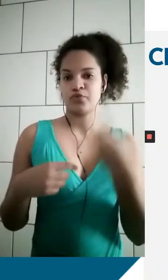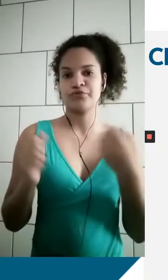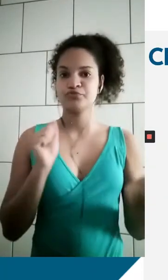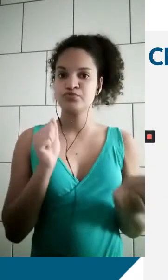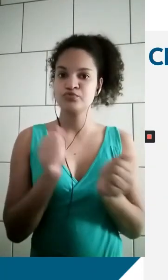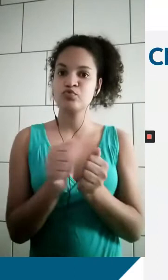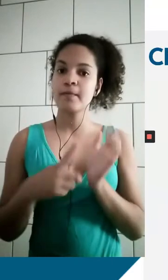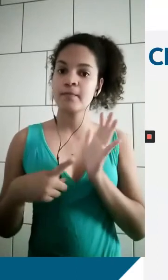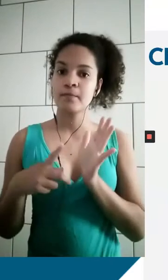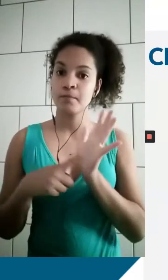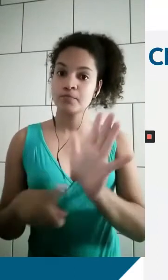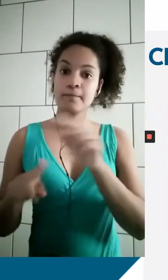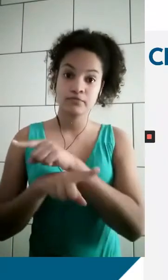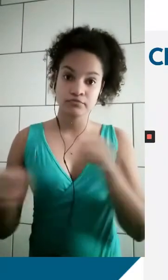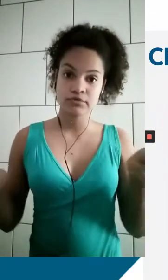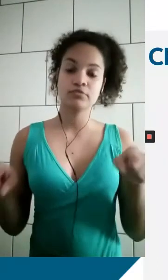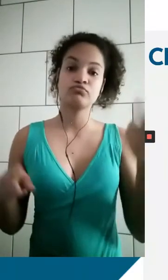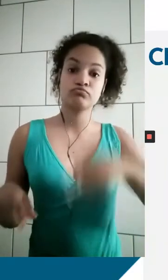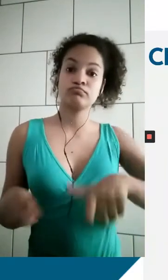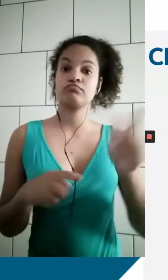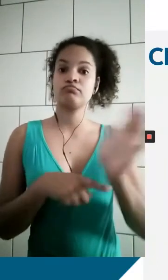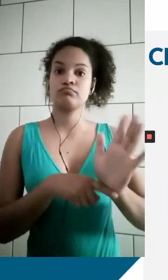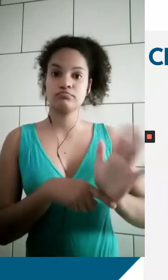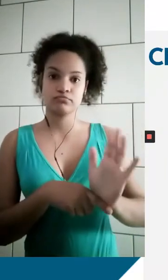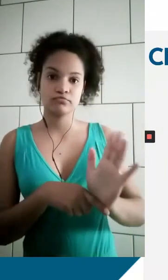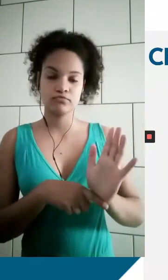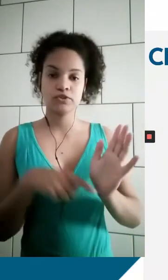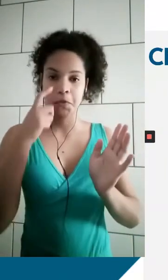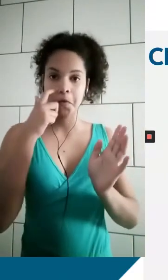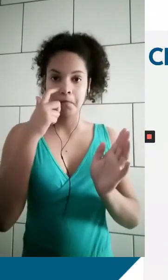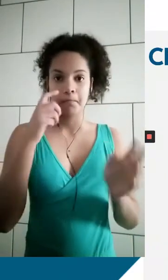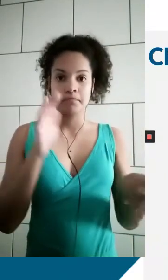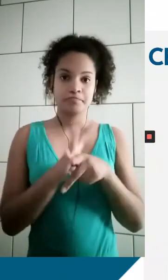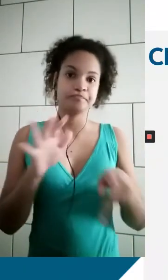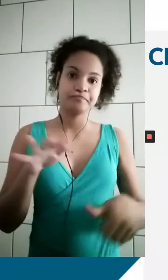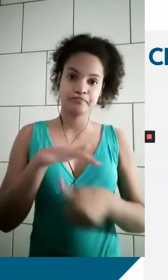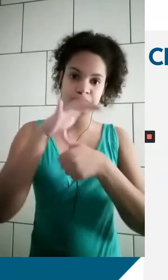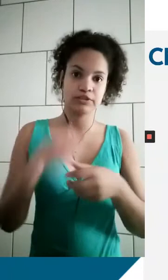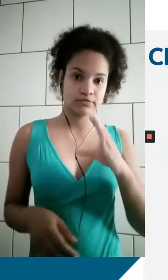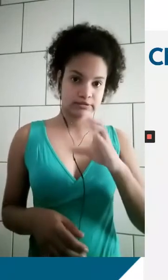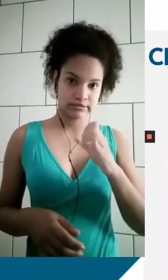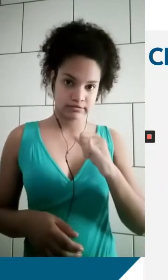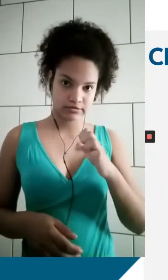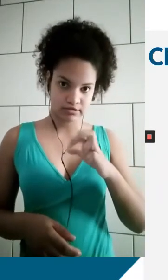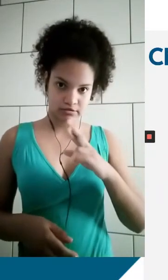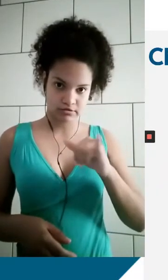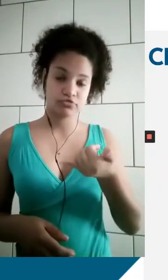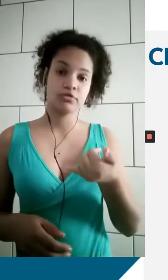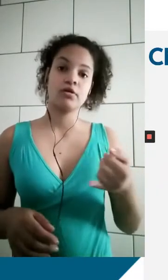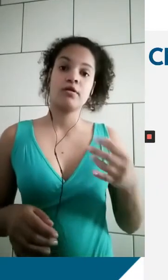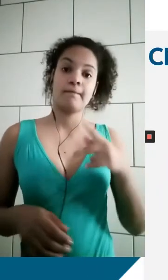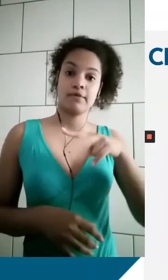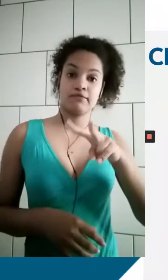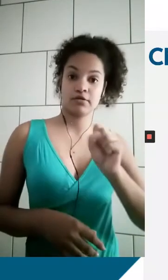para apresentar para vocês mais um vídeo da Fundação CCERJ, do Pré-Vestibular